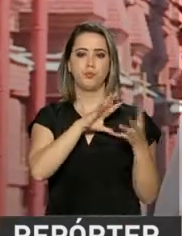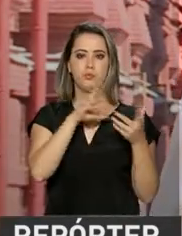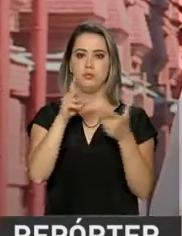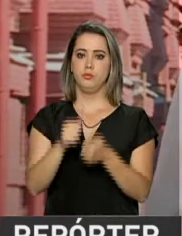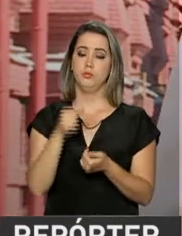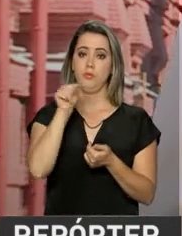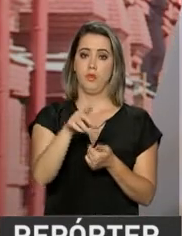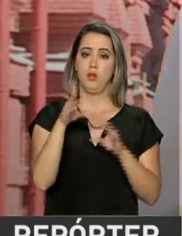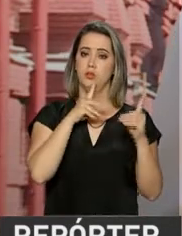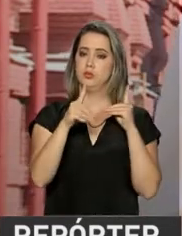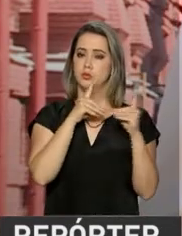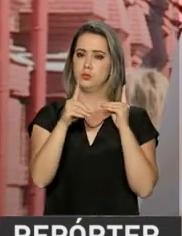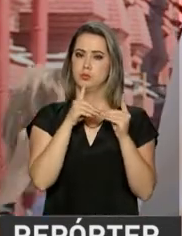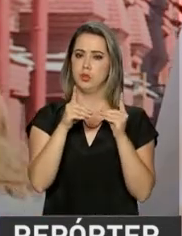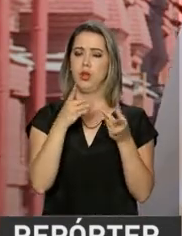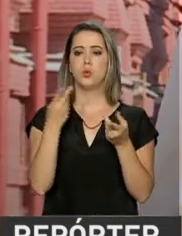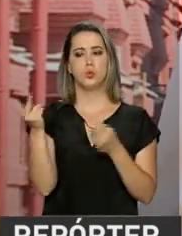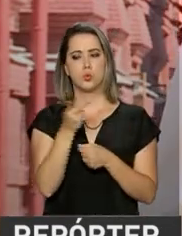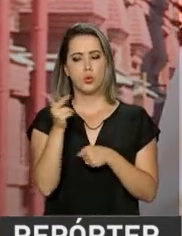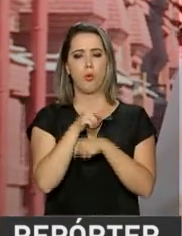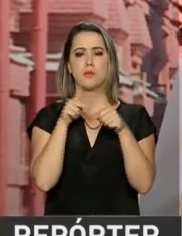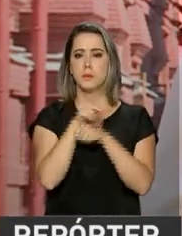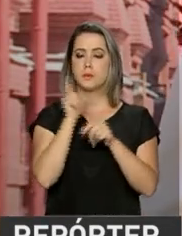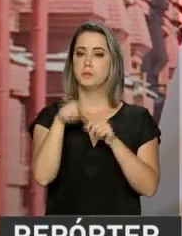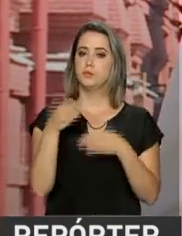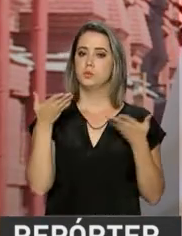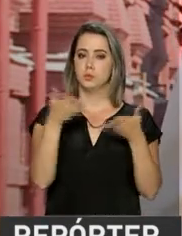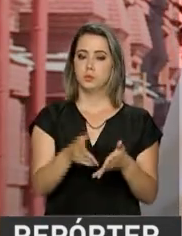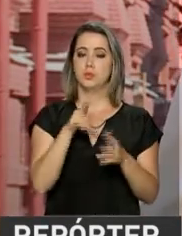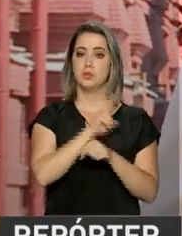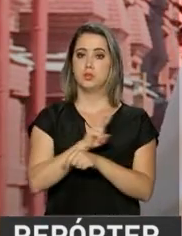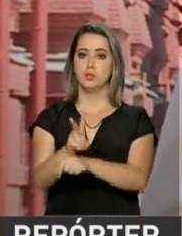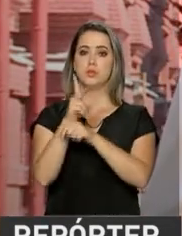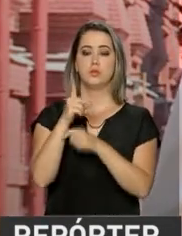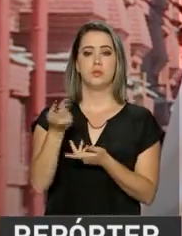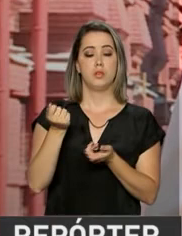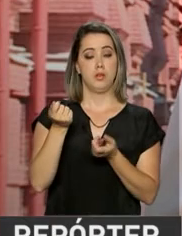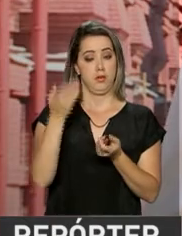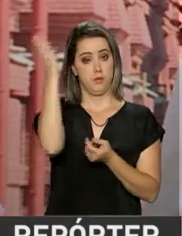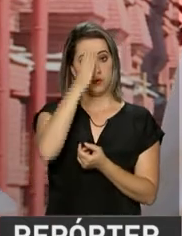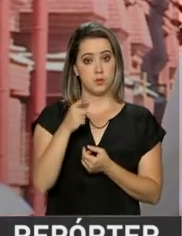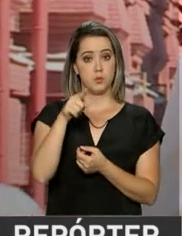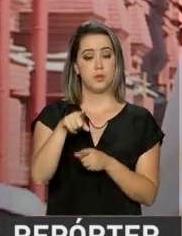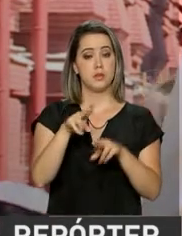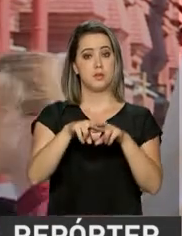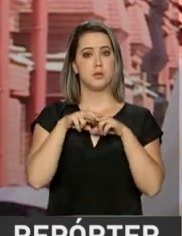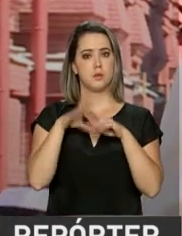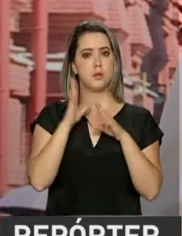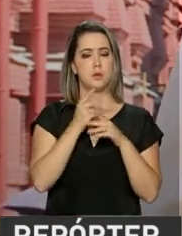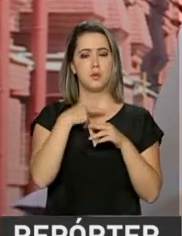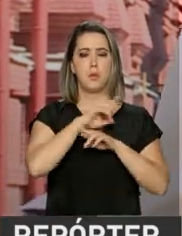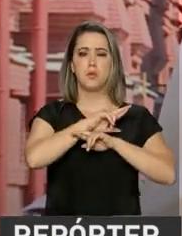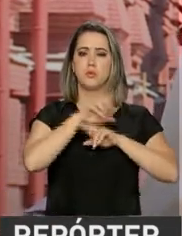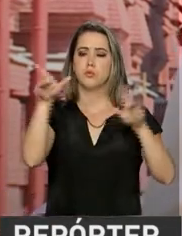internacional e que o diálogo estratégico entre os dois países é parte da defesa da diplomacia brasileira por uma ordem internacional mais